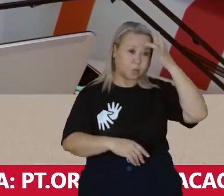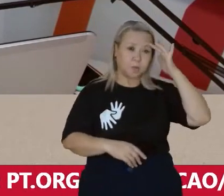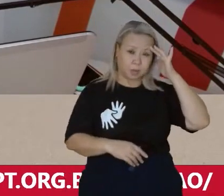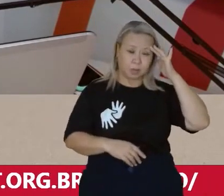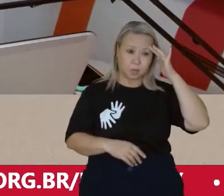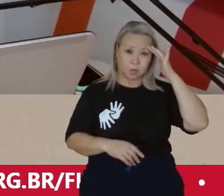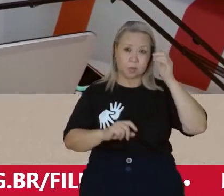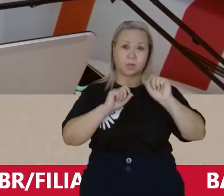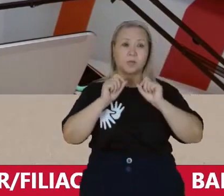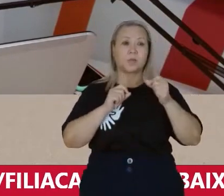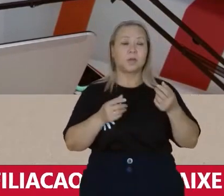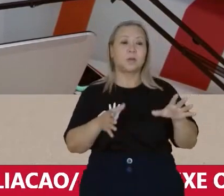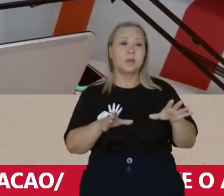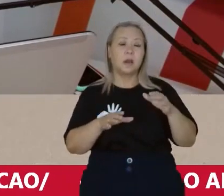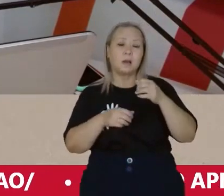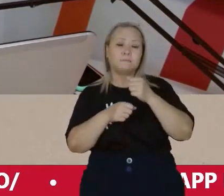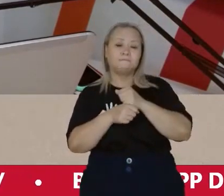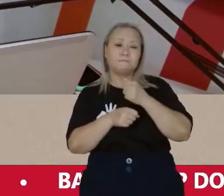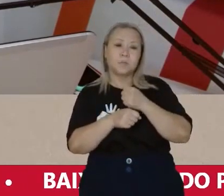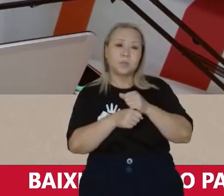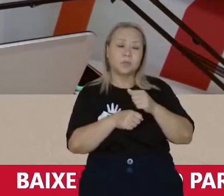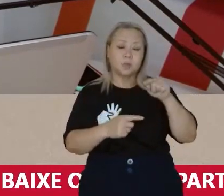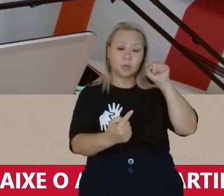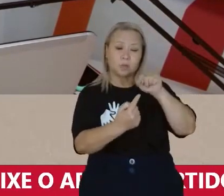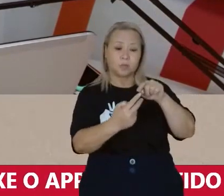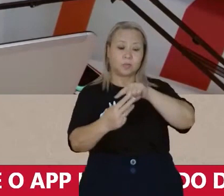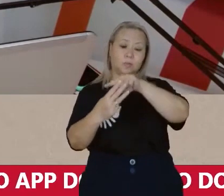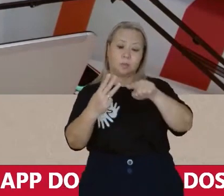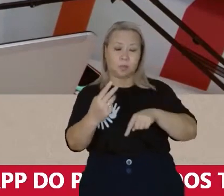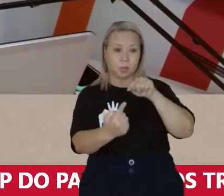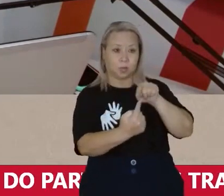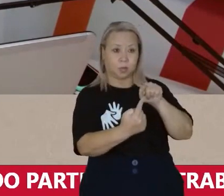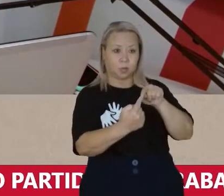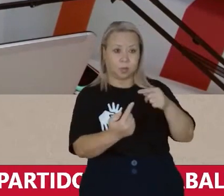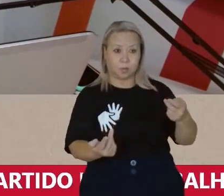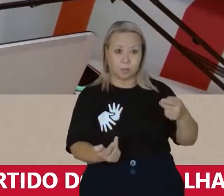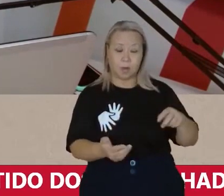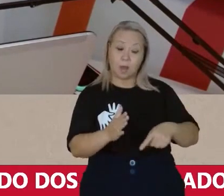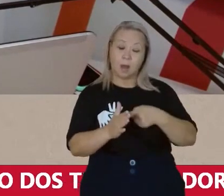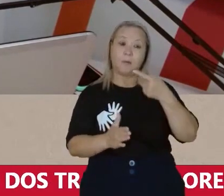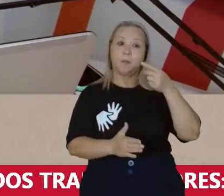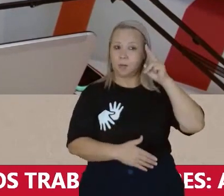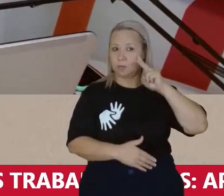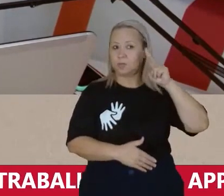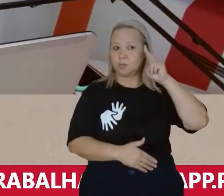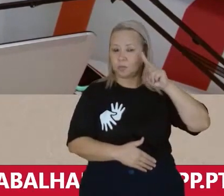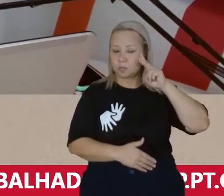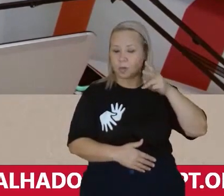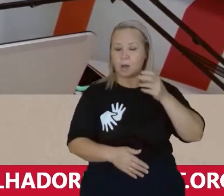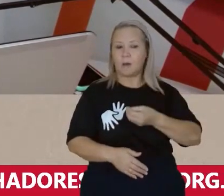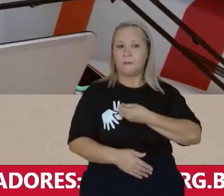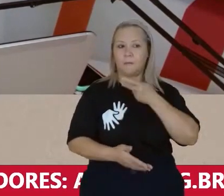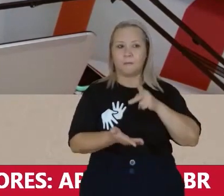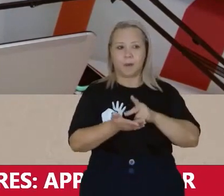que querem construir três grandes objetivos comuns. Primeiro, memória, verdade e justiça, né? O que nós vimos